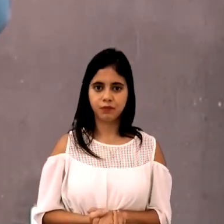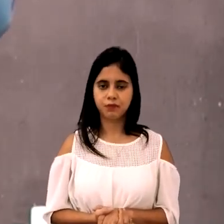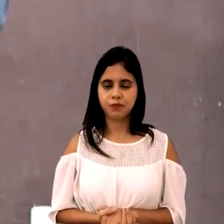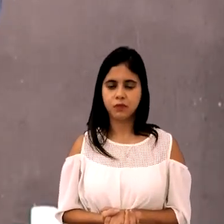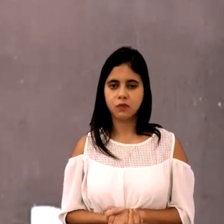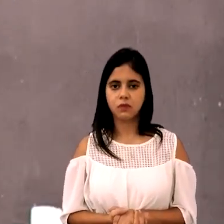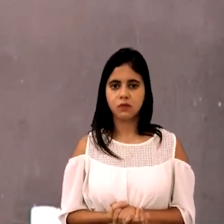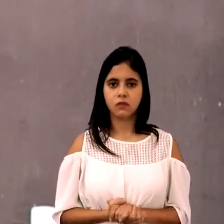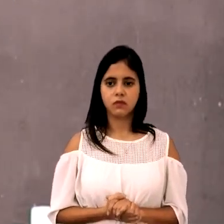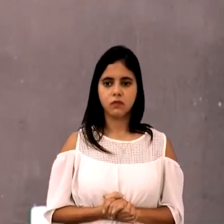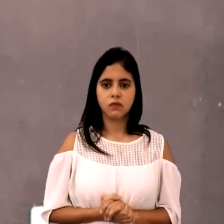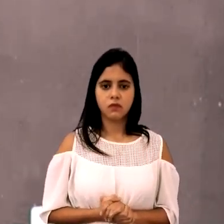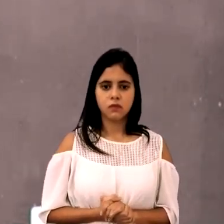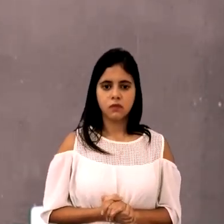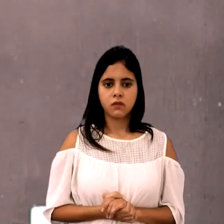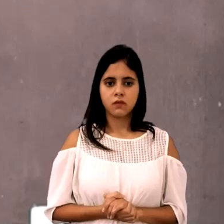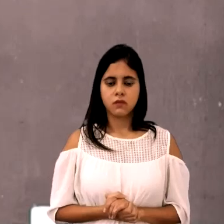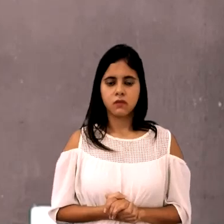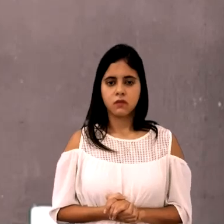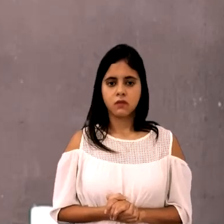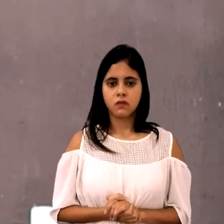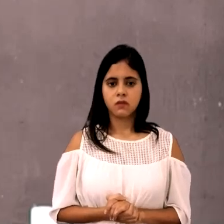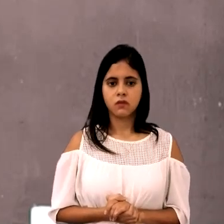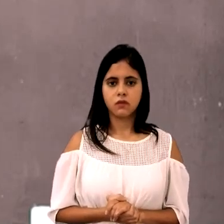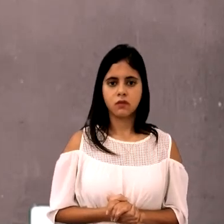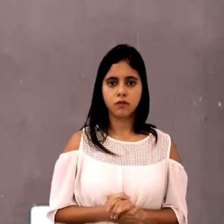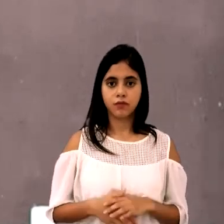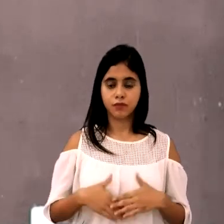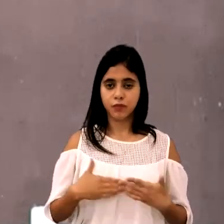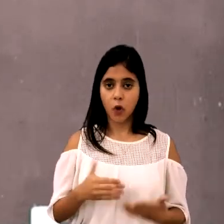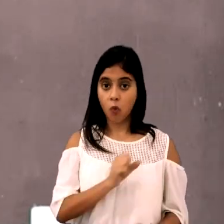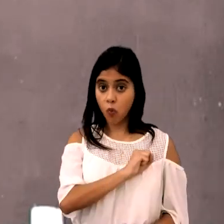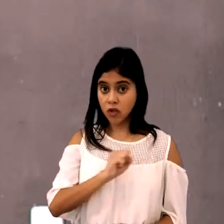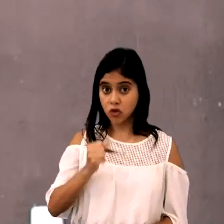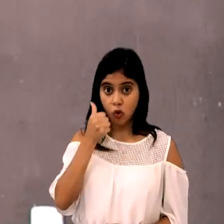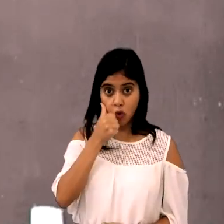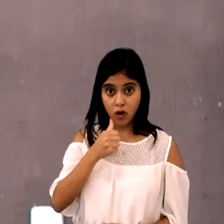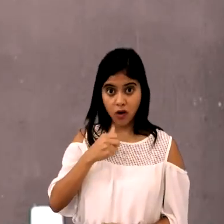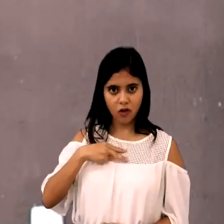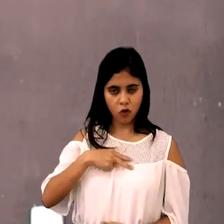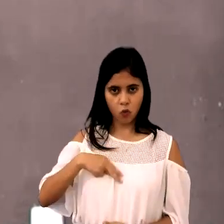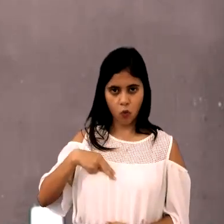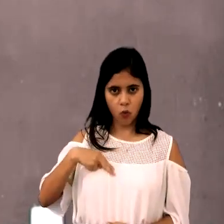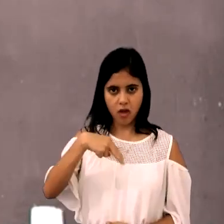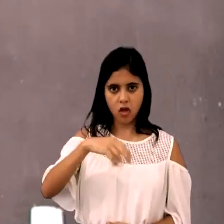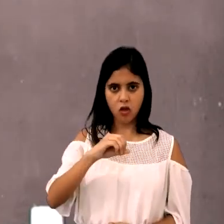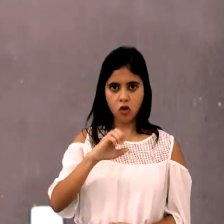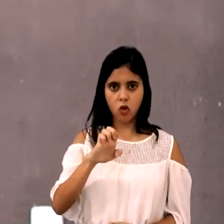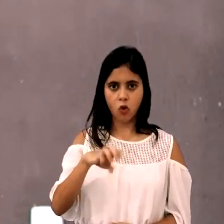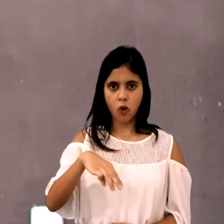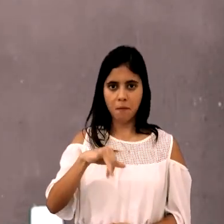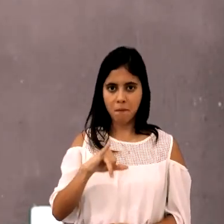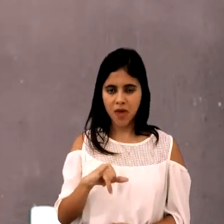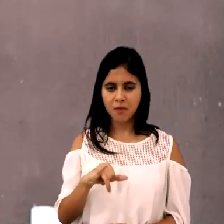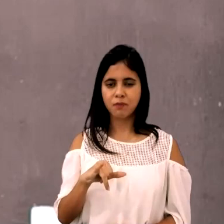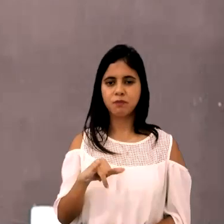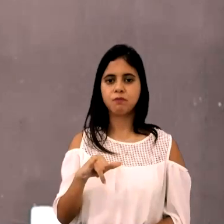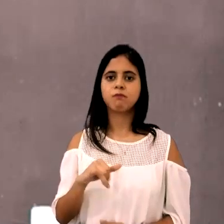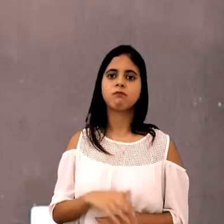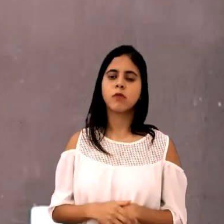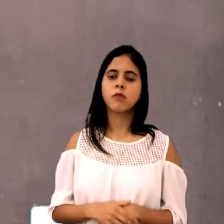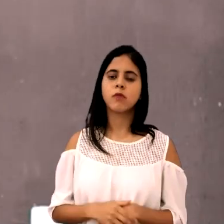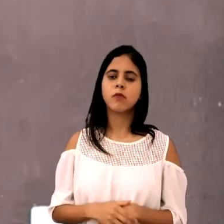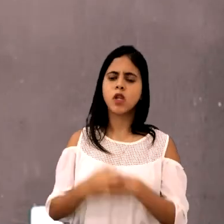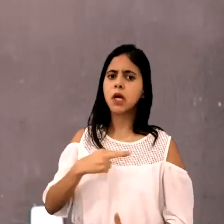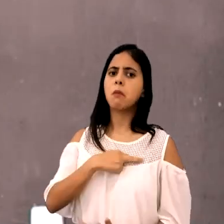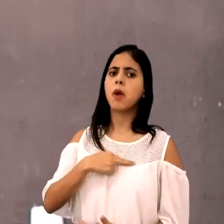Diante desse cenário, a sogra de Ruth faz uma leitura a respeito do que Ruth